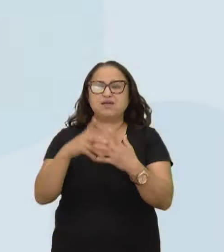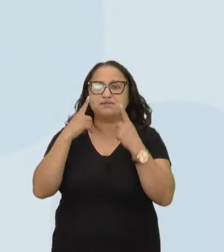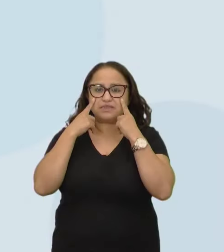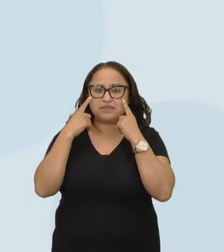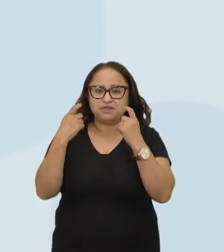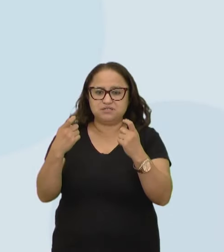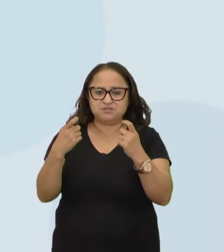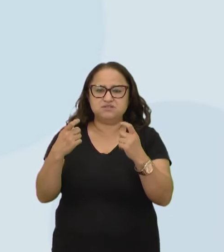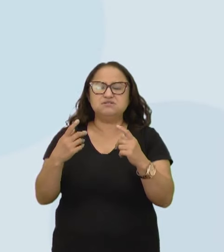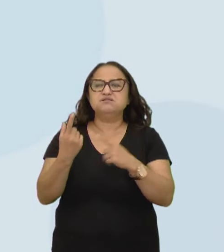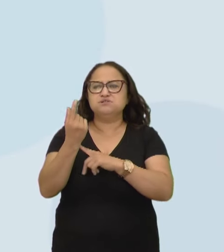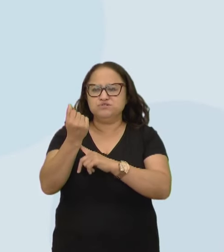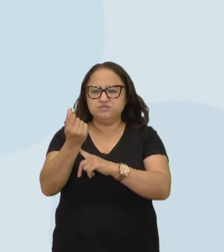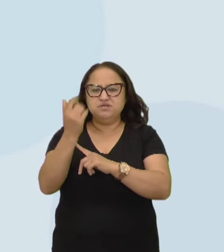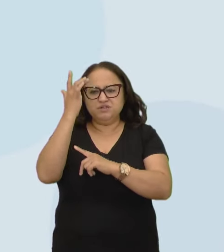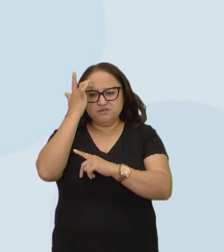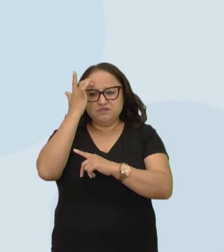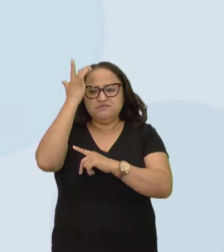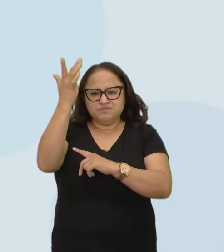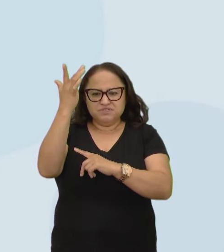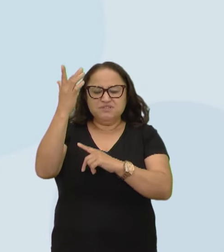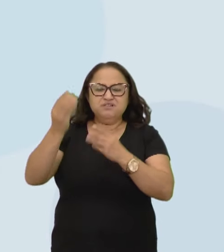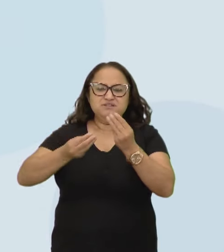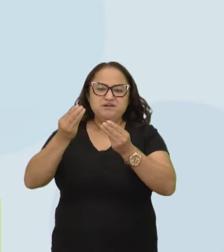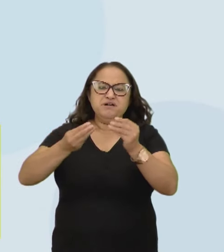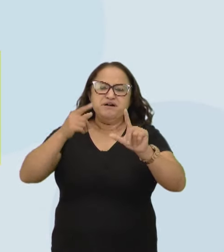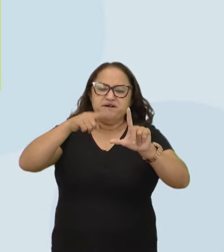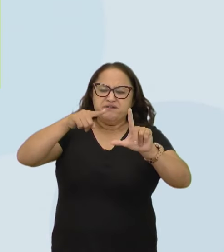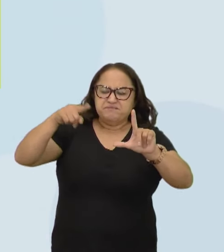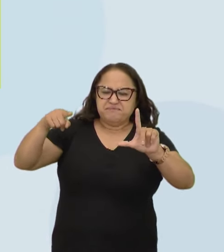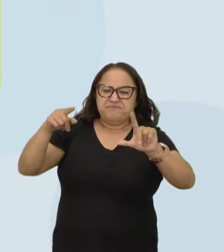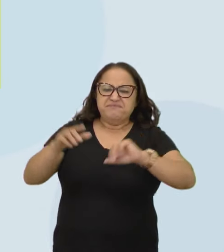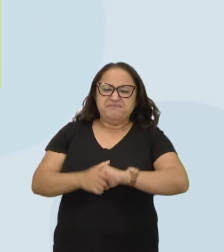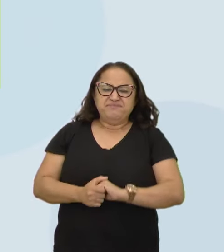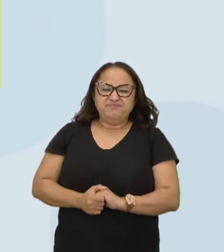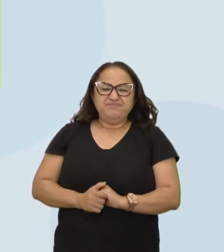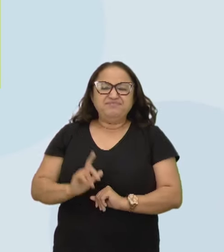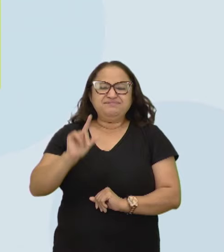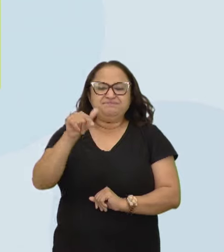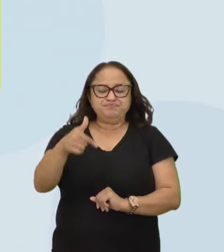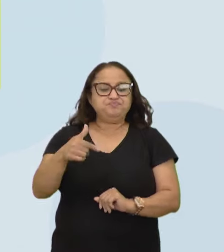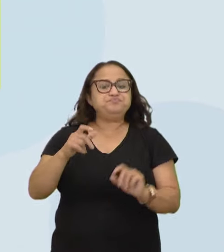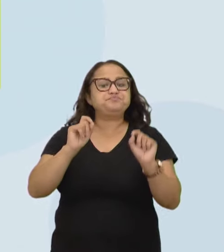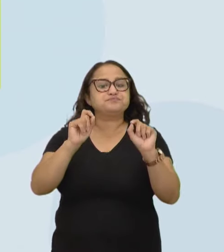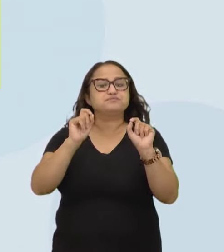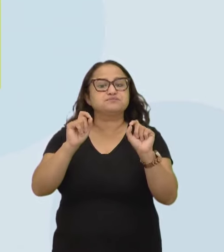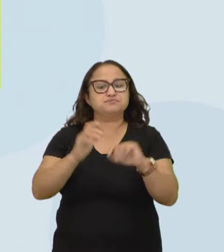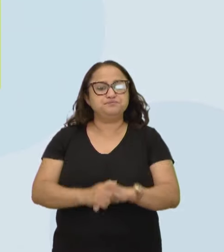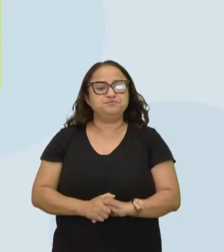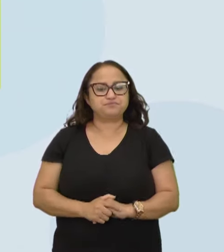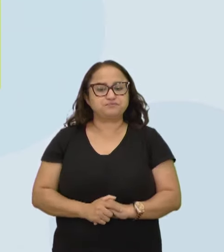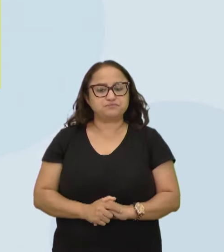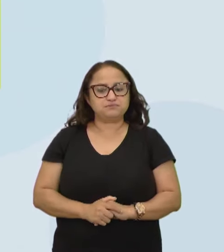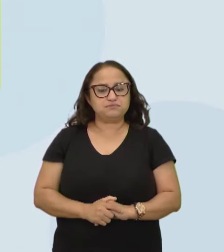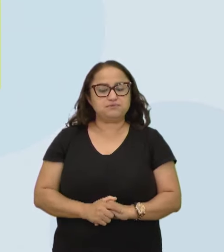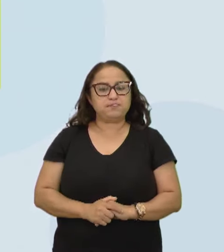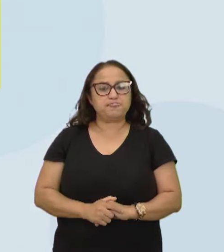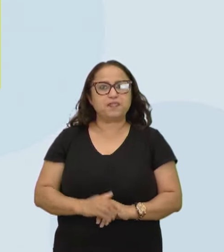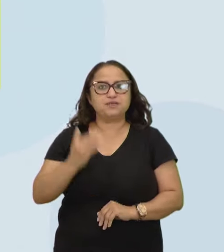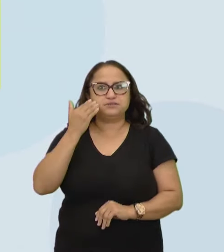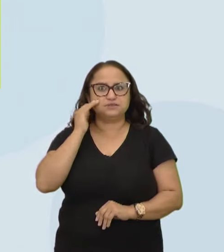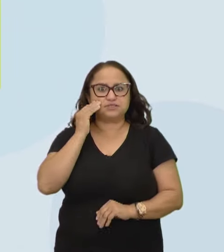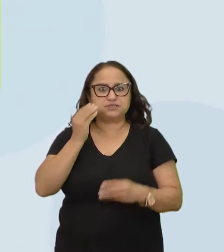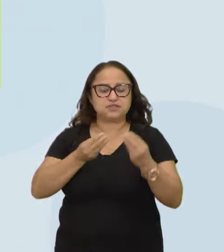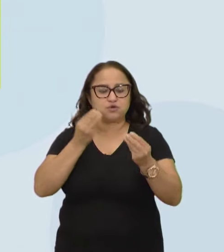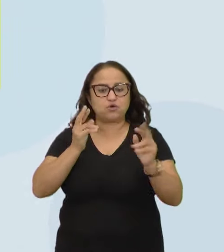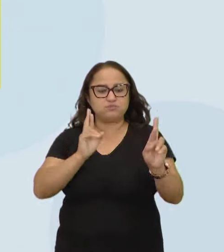Então o dinheiro ele facilita aqui o nosso diagrama de fluxo circular. E depois, olha só. Aqui para a gente entender como se dá